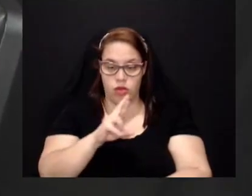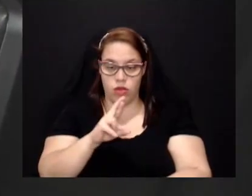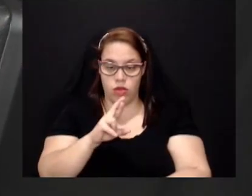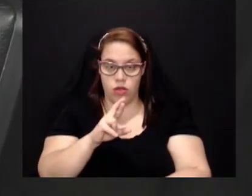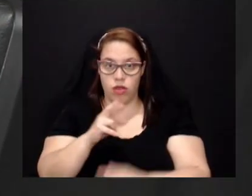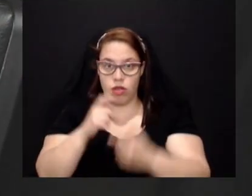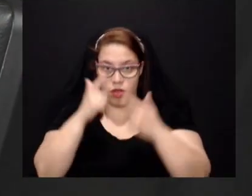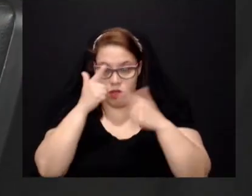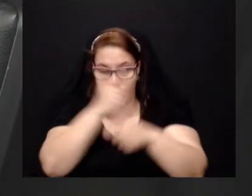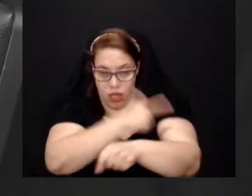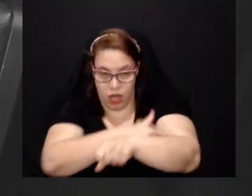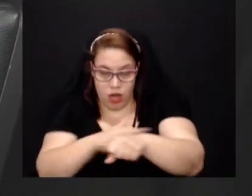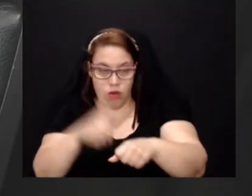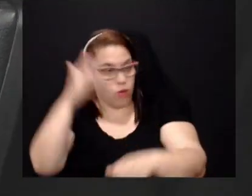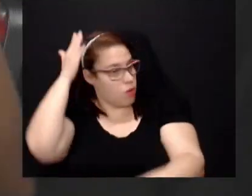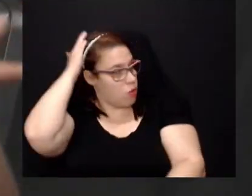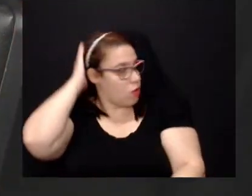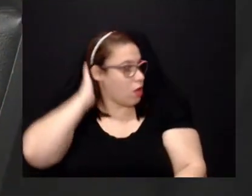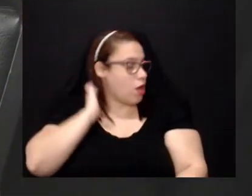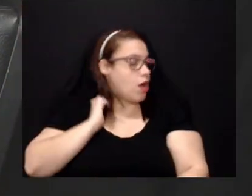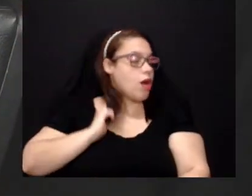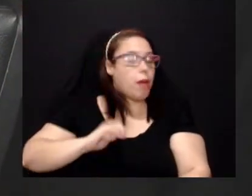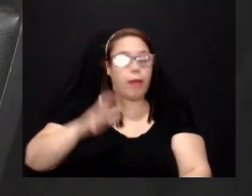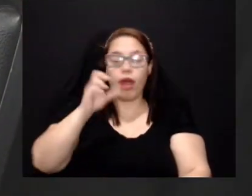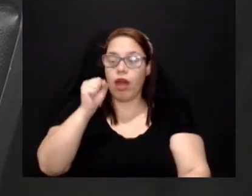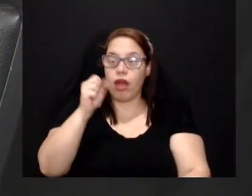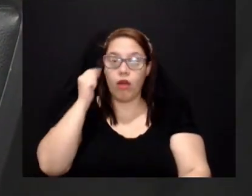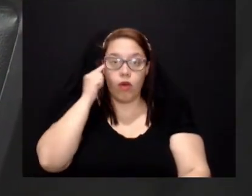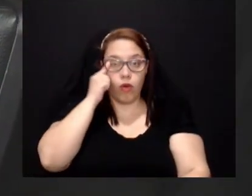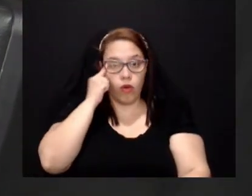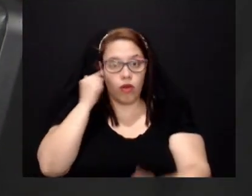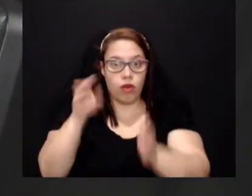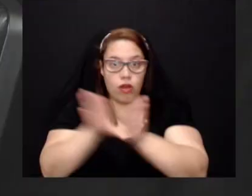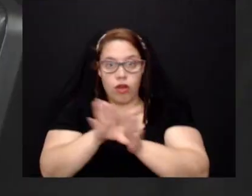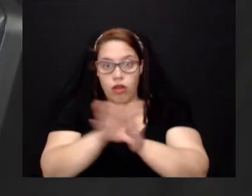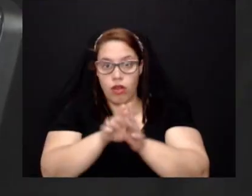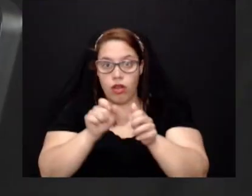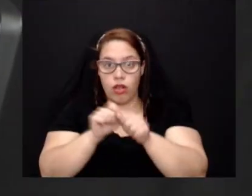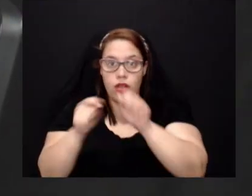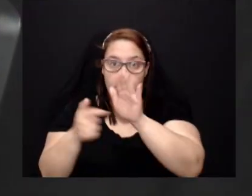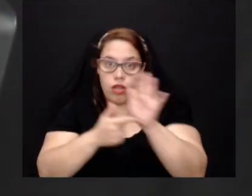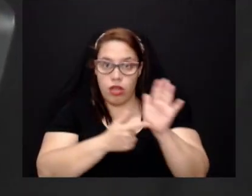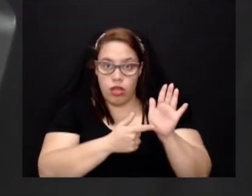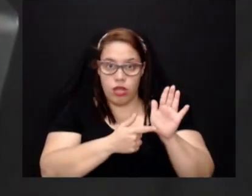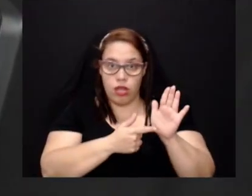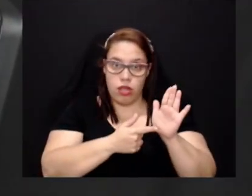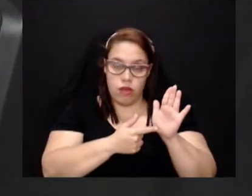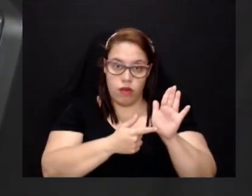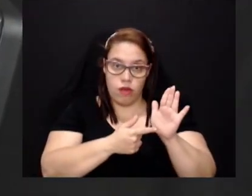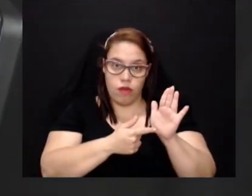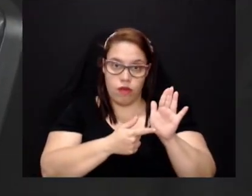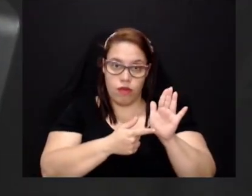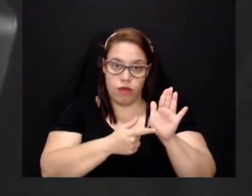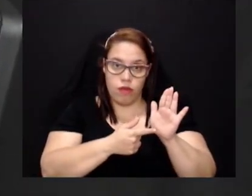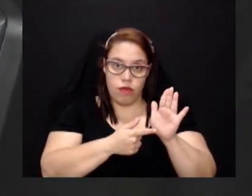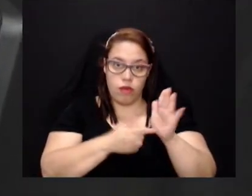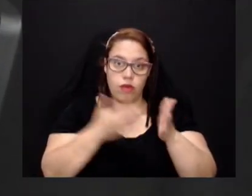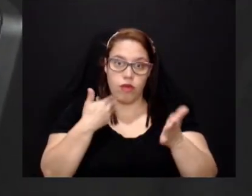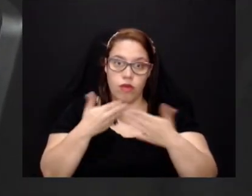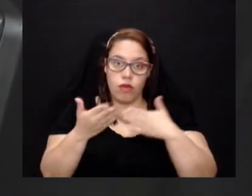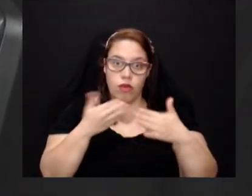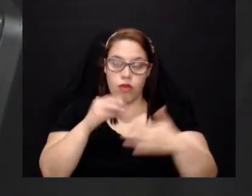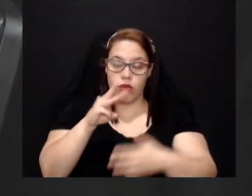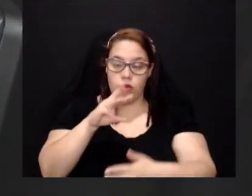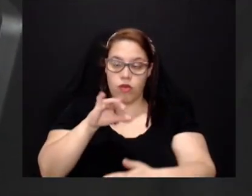Brancos, e eles chegam na hora que a gente está fazendo a apresentação. Lá converso com o